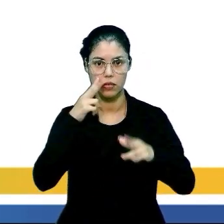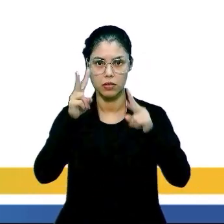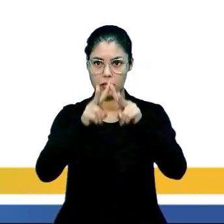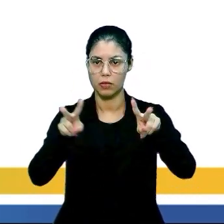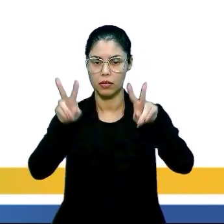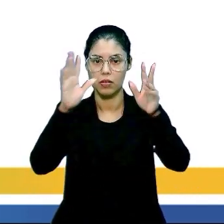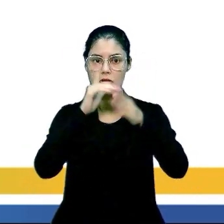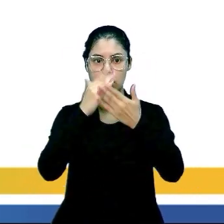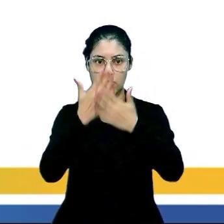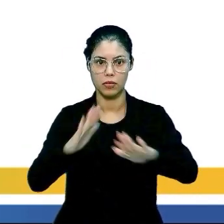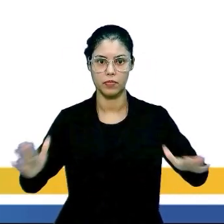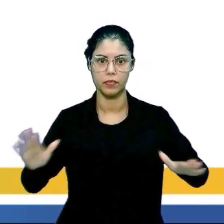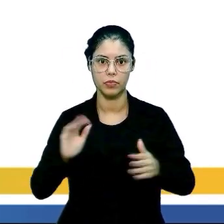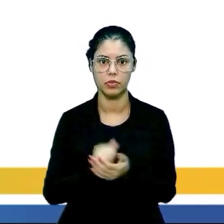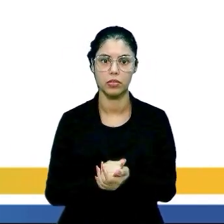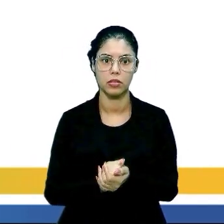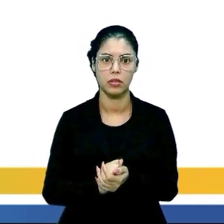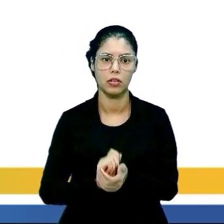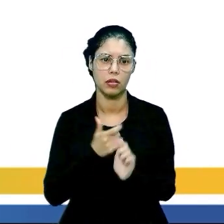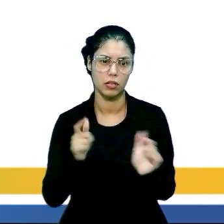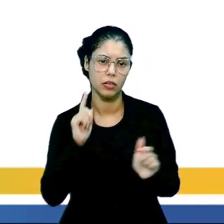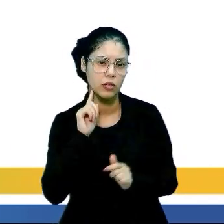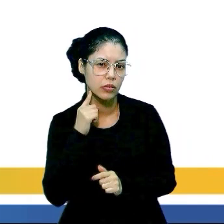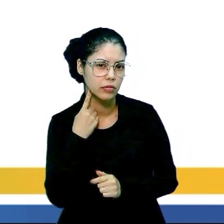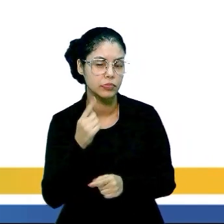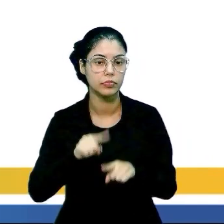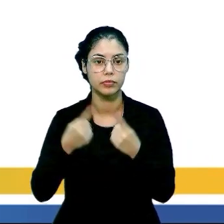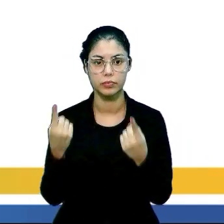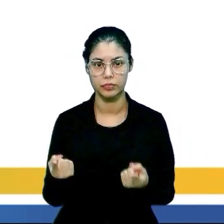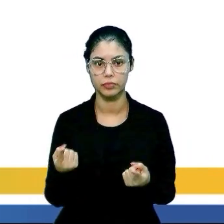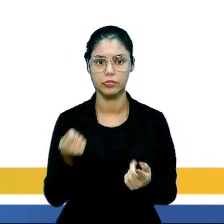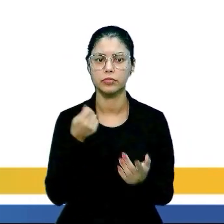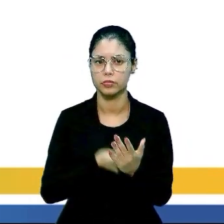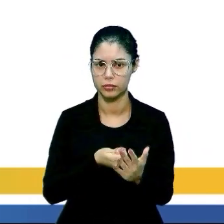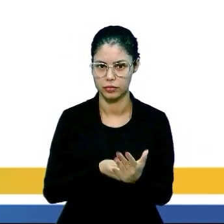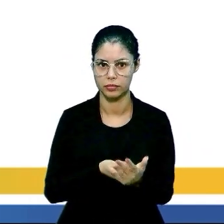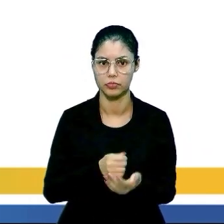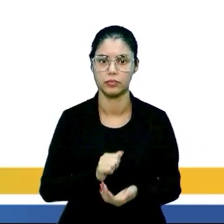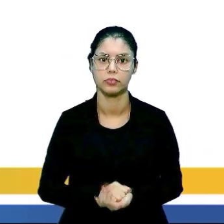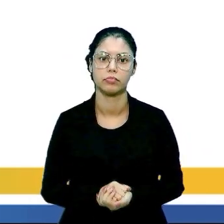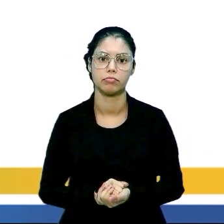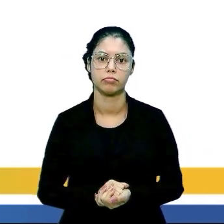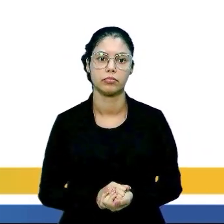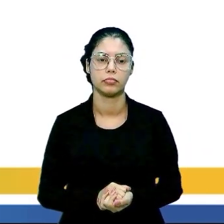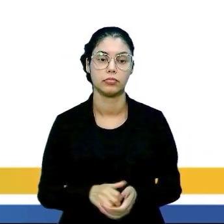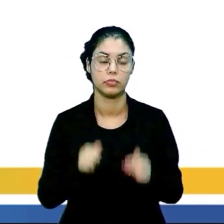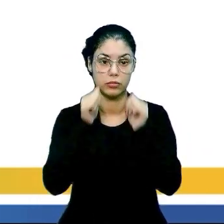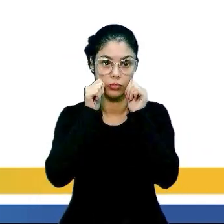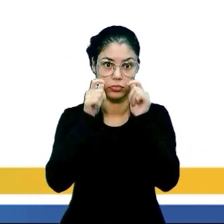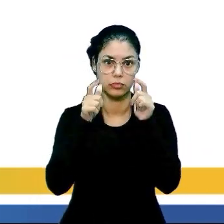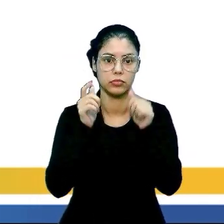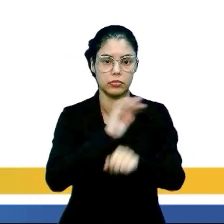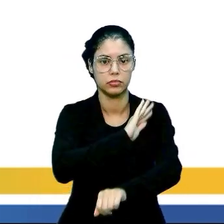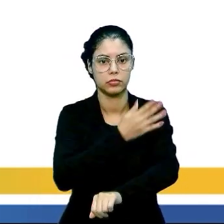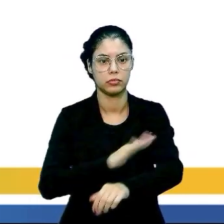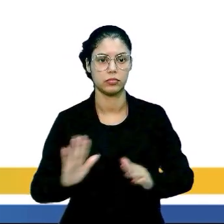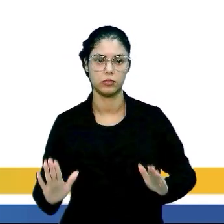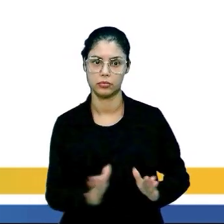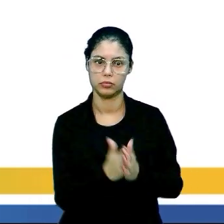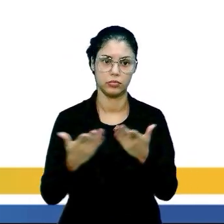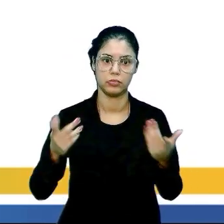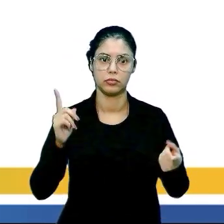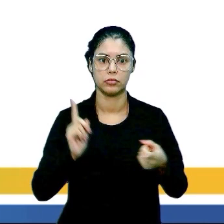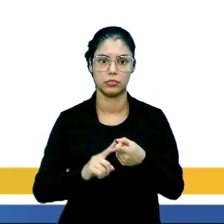vejo um mar que talhou com tanta poluição embora, mas resistindo. Contemplo as montanhas e